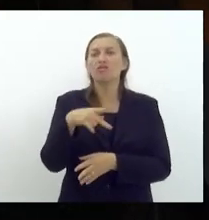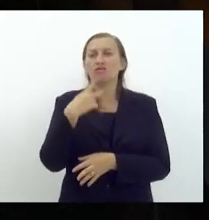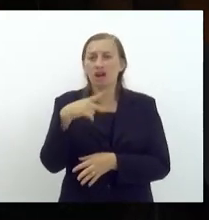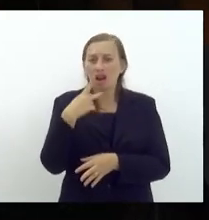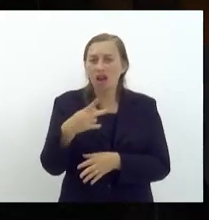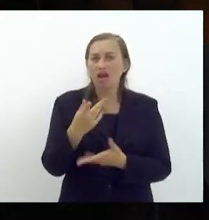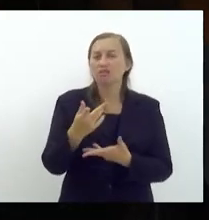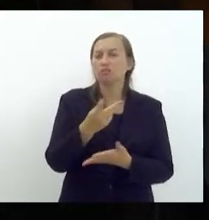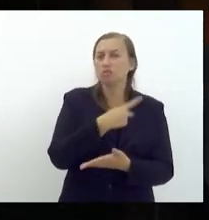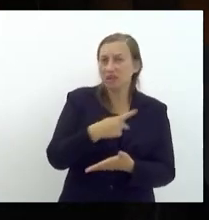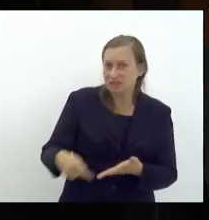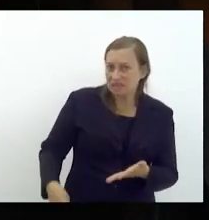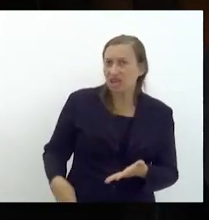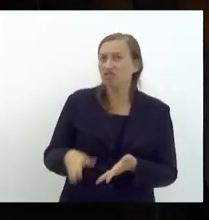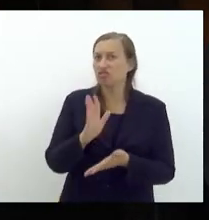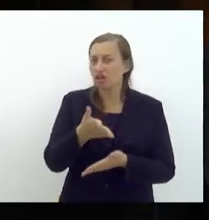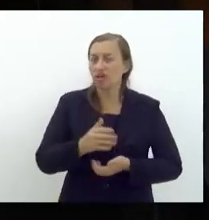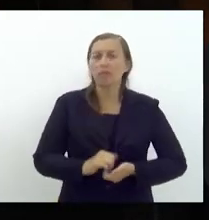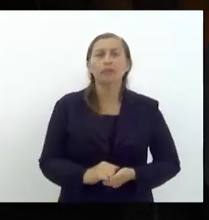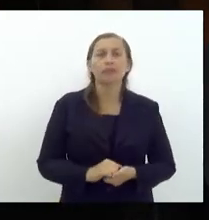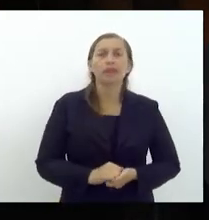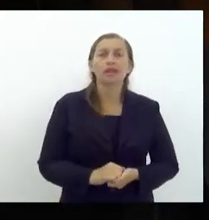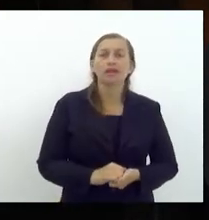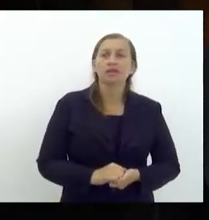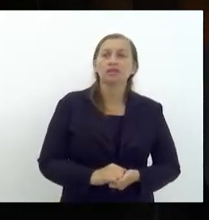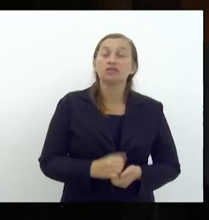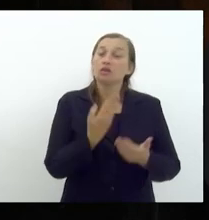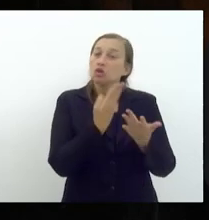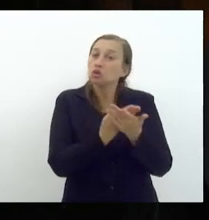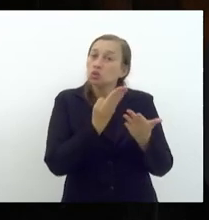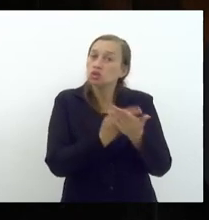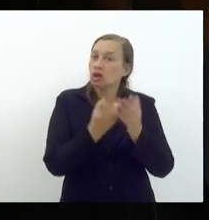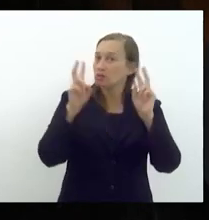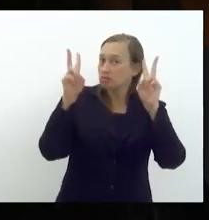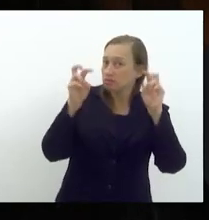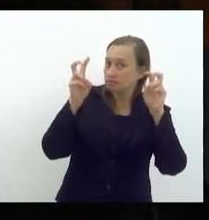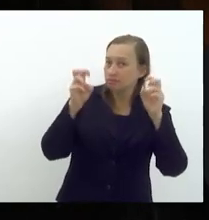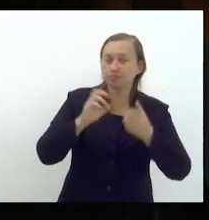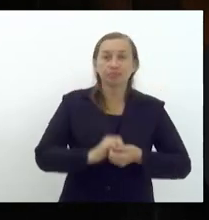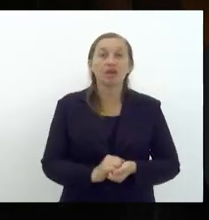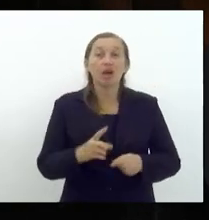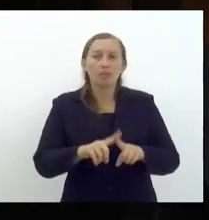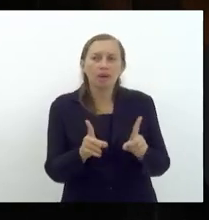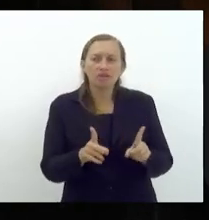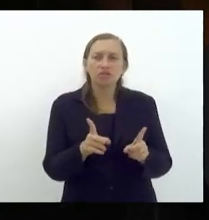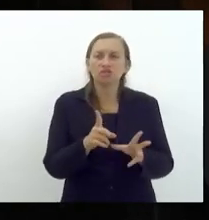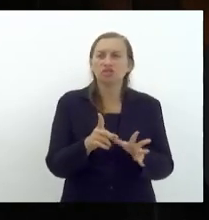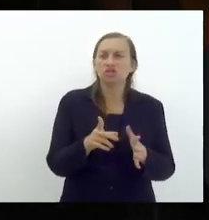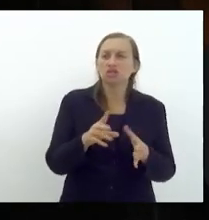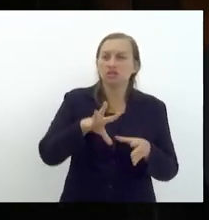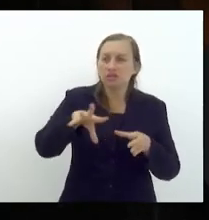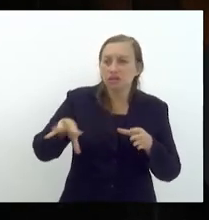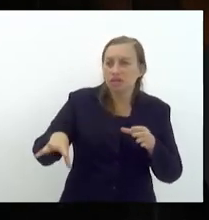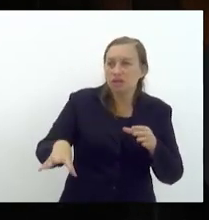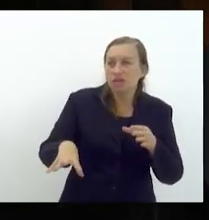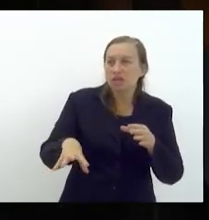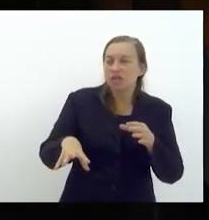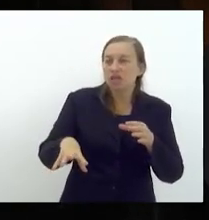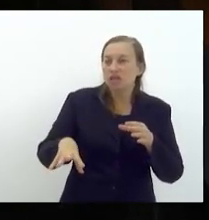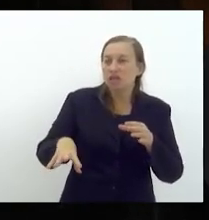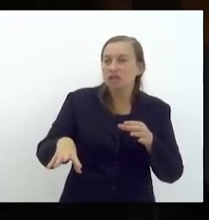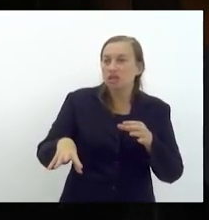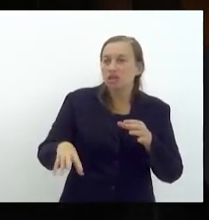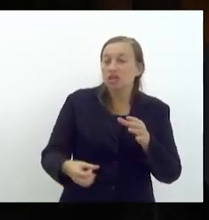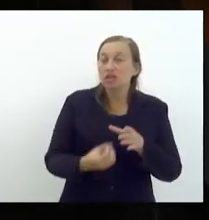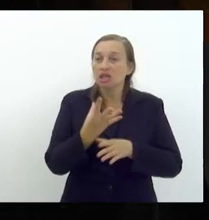o presidente que vai estudar essa questão mas quando a gente faz a emenda a